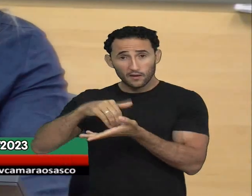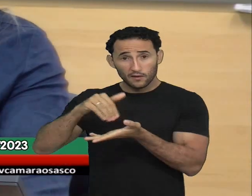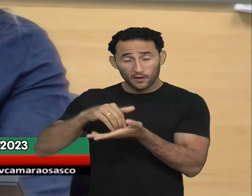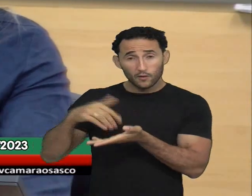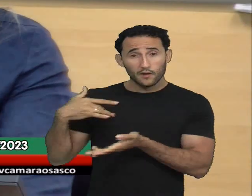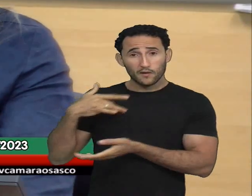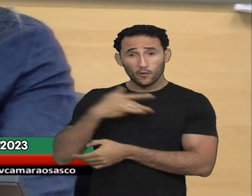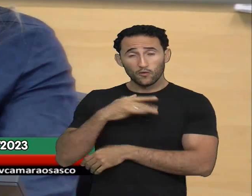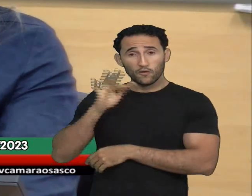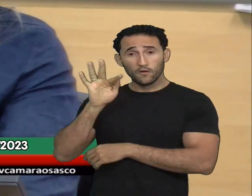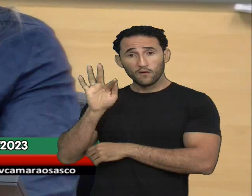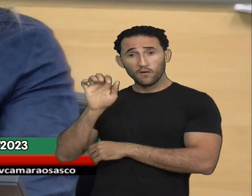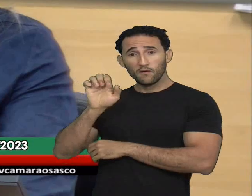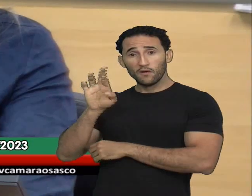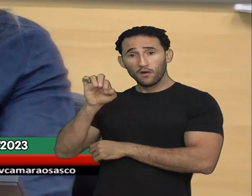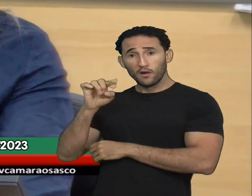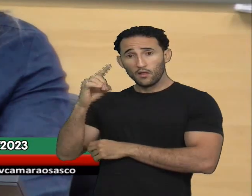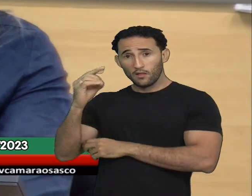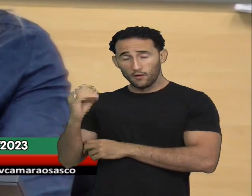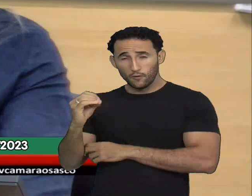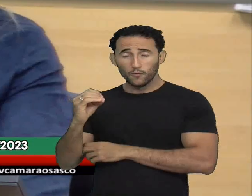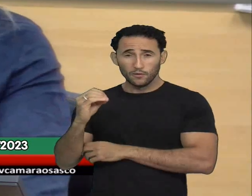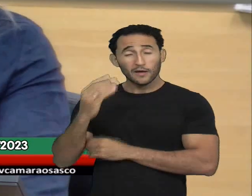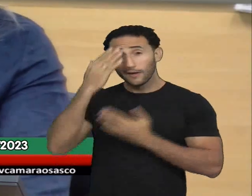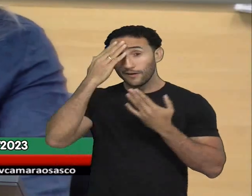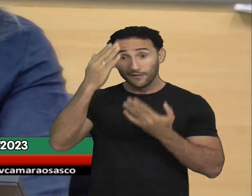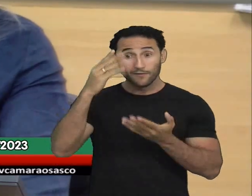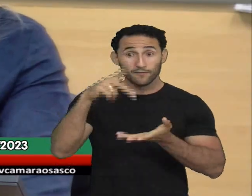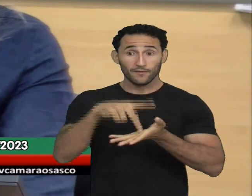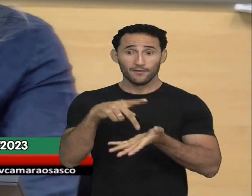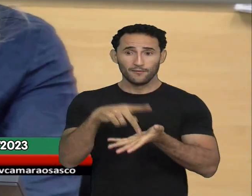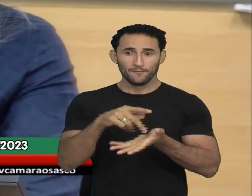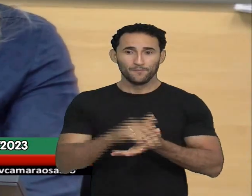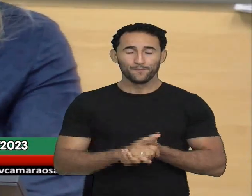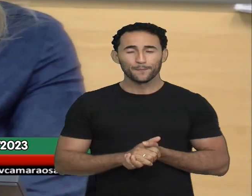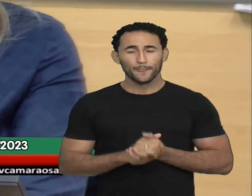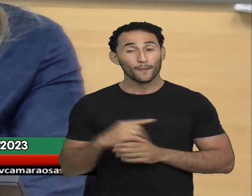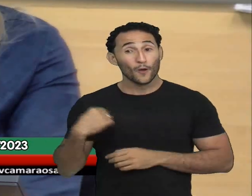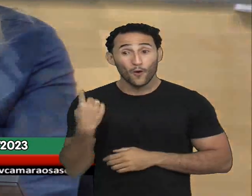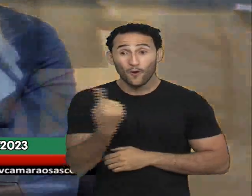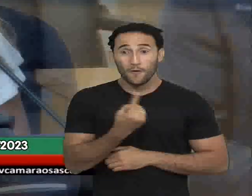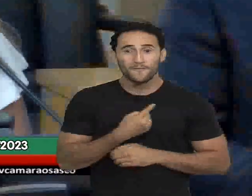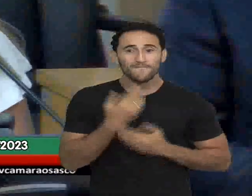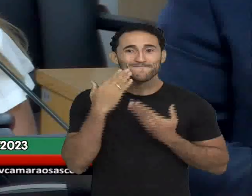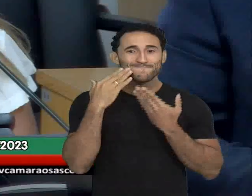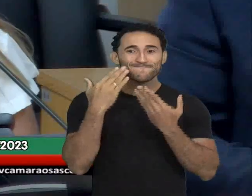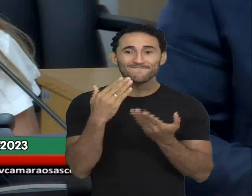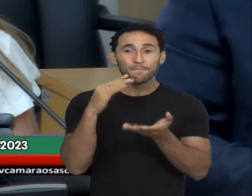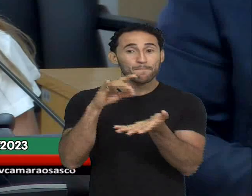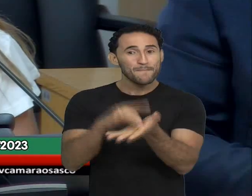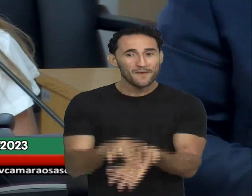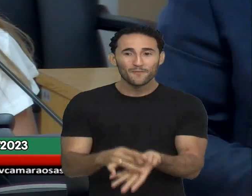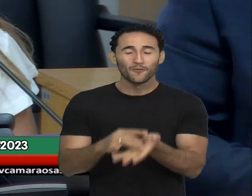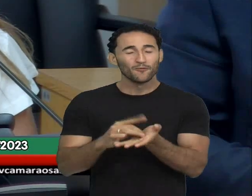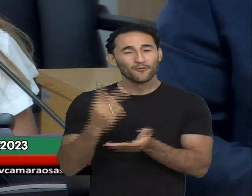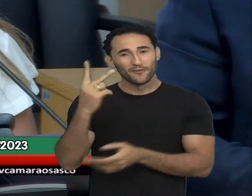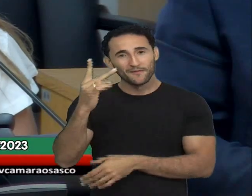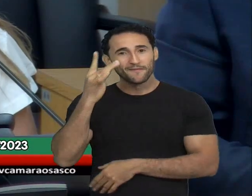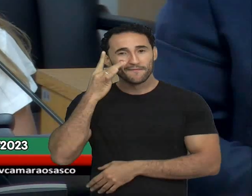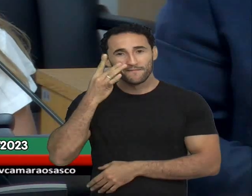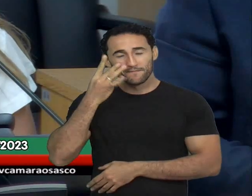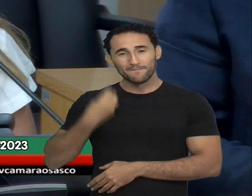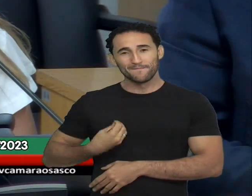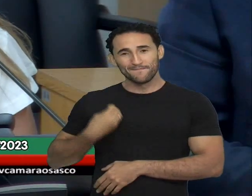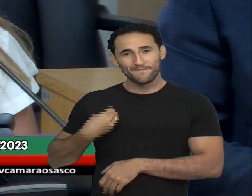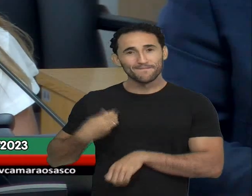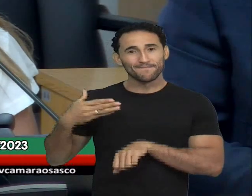Machado, e agradecer, realmente. Nós que agradecemos a sua presença aqui hoje. Queria